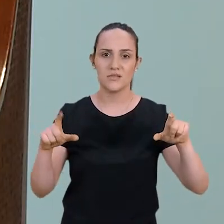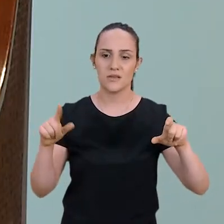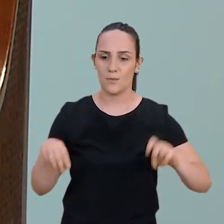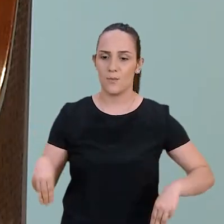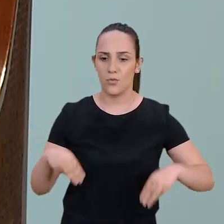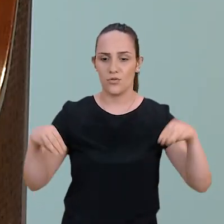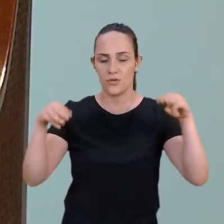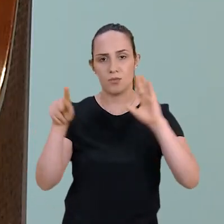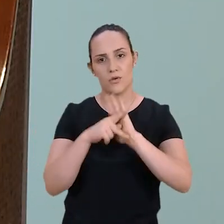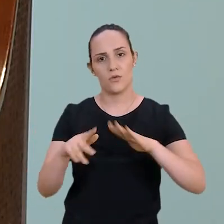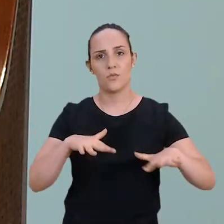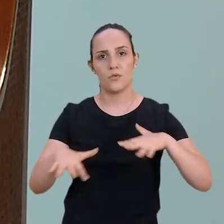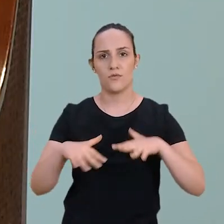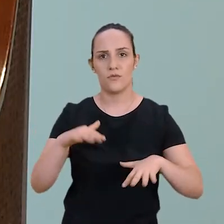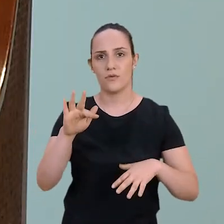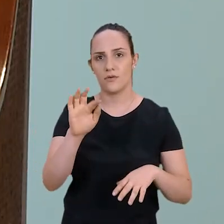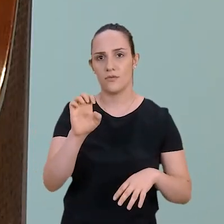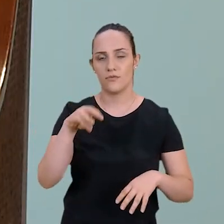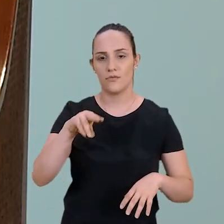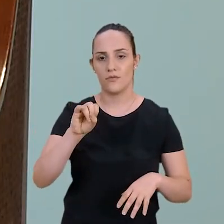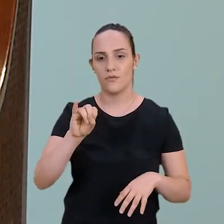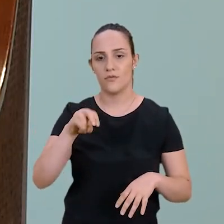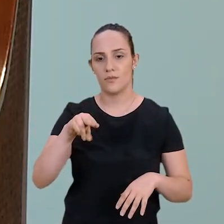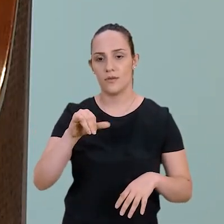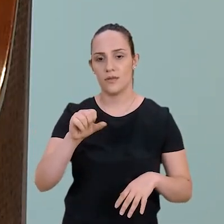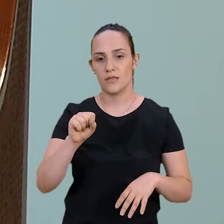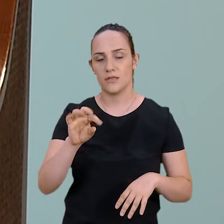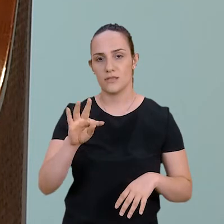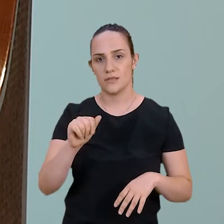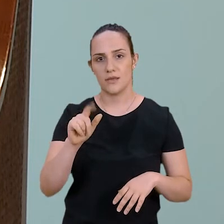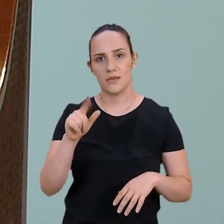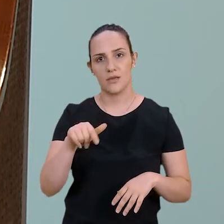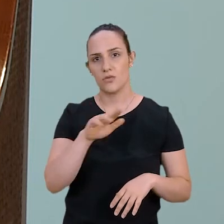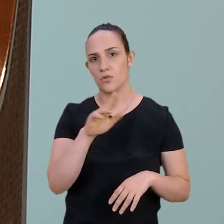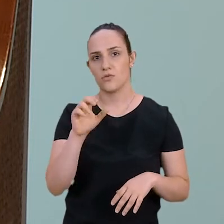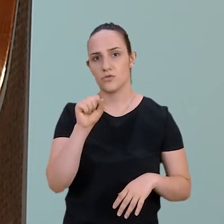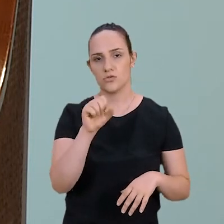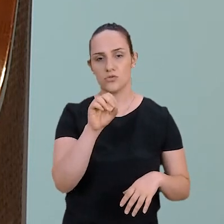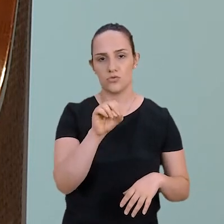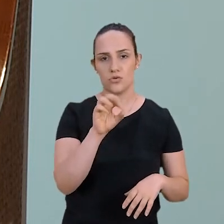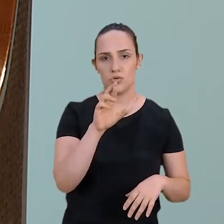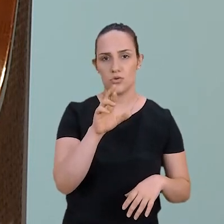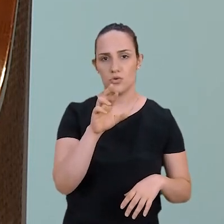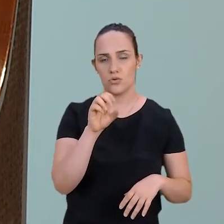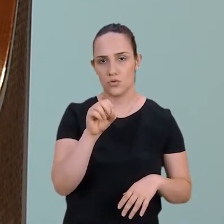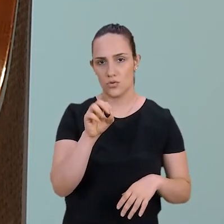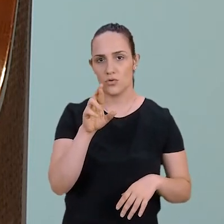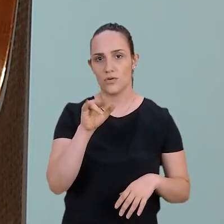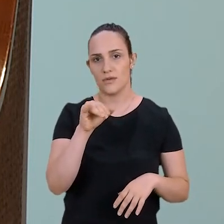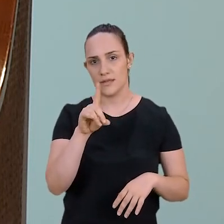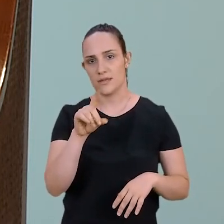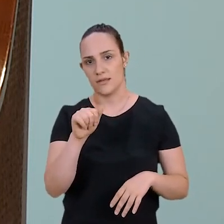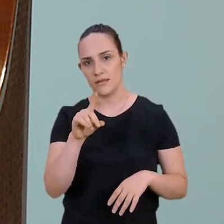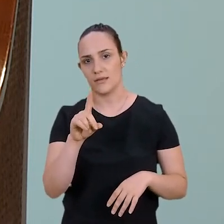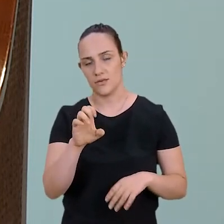até do movimento feminista, que eu acho muito bacana, que é sororidade, né? Eu acho que essa palavra